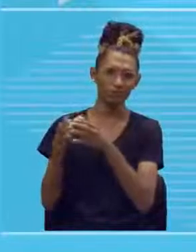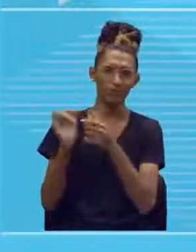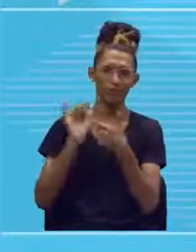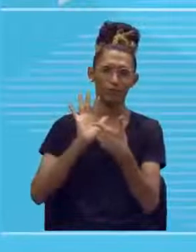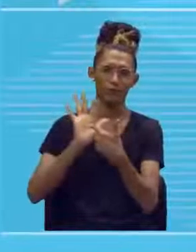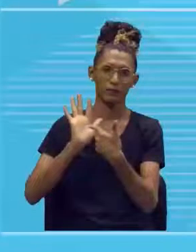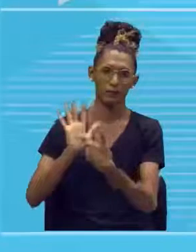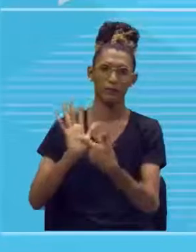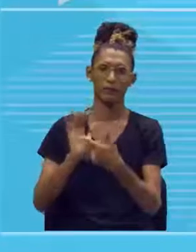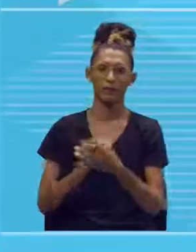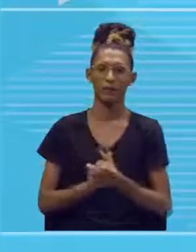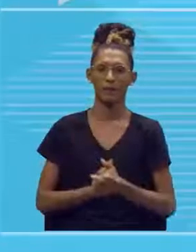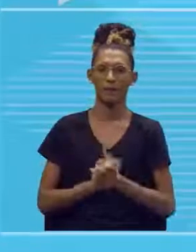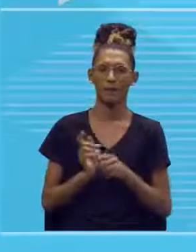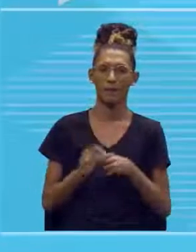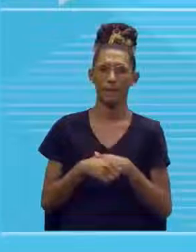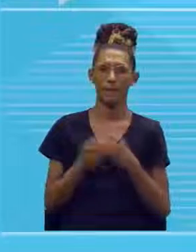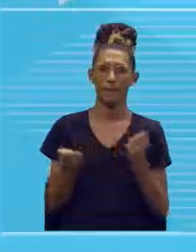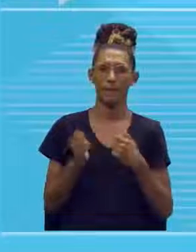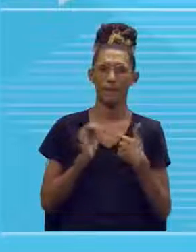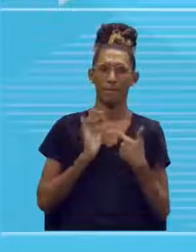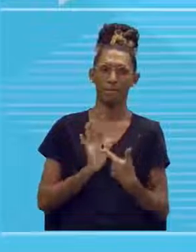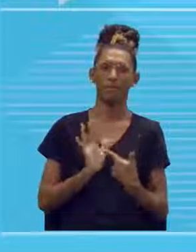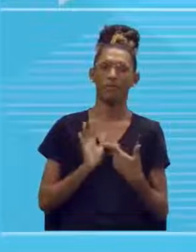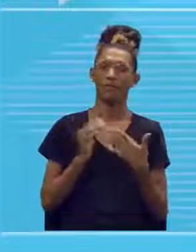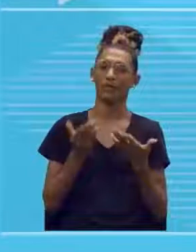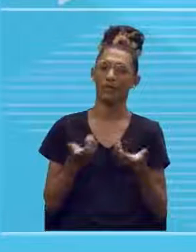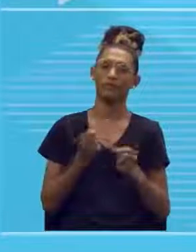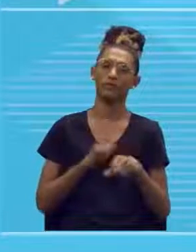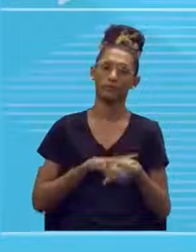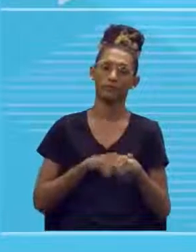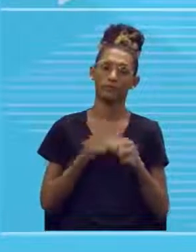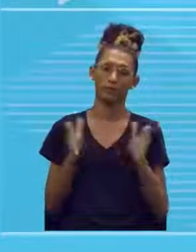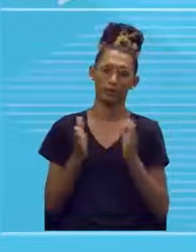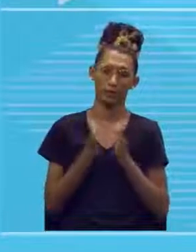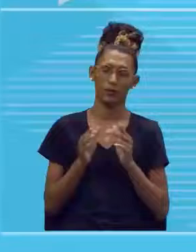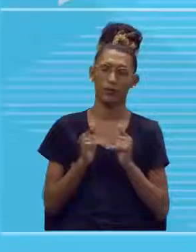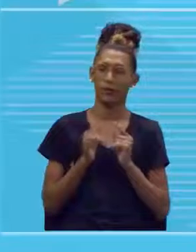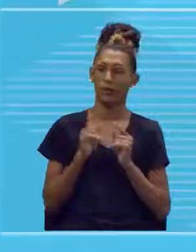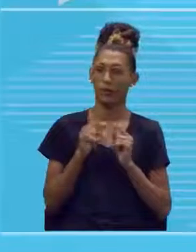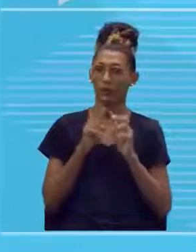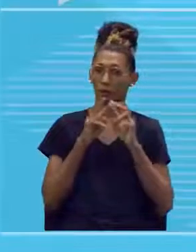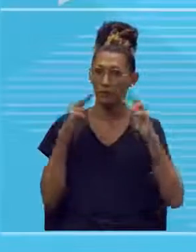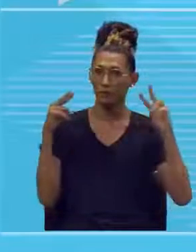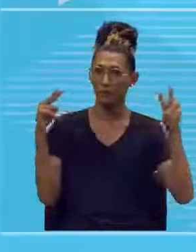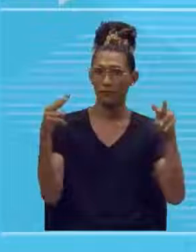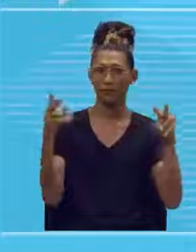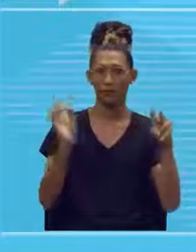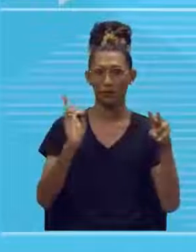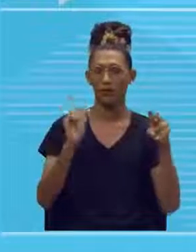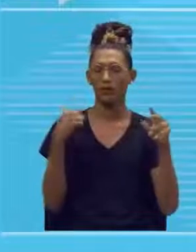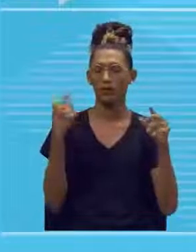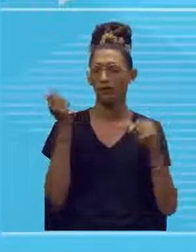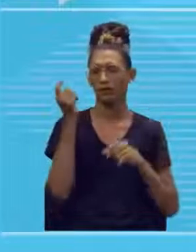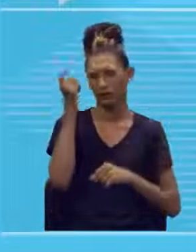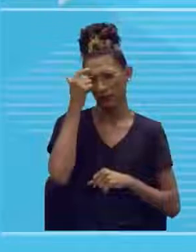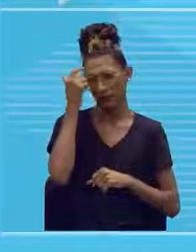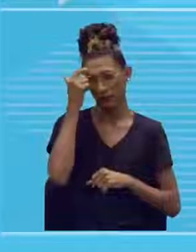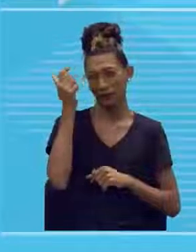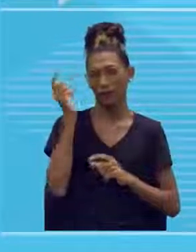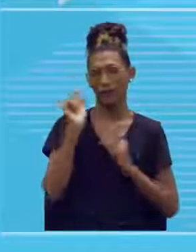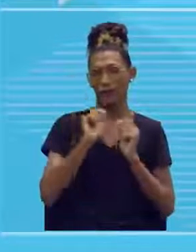seria impossível de apresentar nesse tempo que nós temos né não é uma visão de mundo a gente tentou fazer um recorte